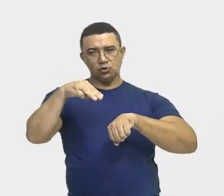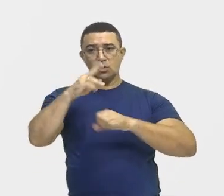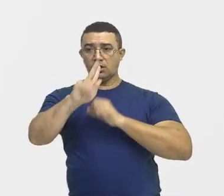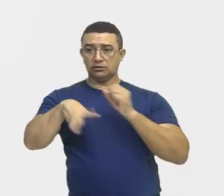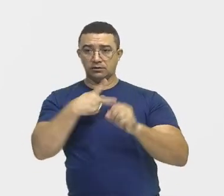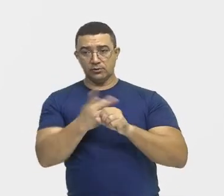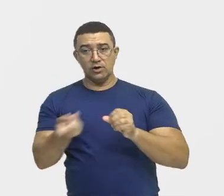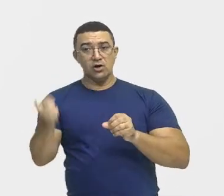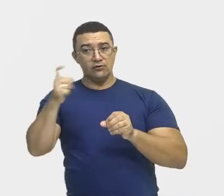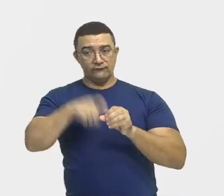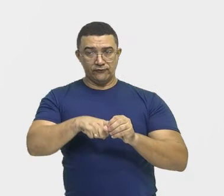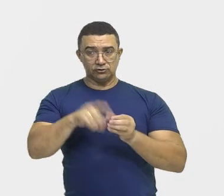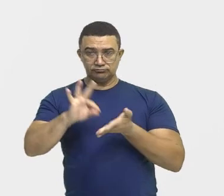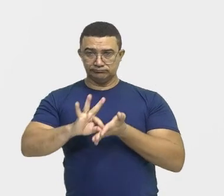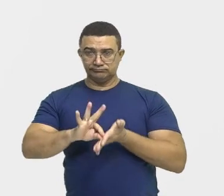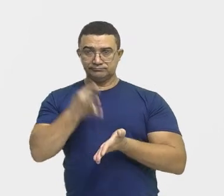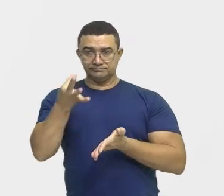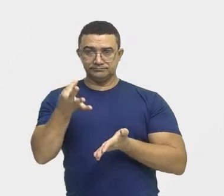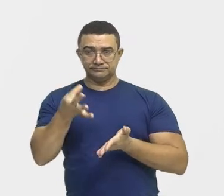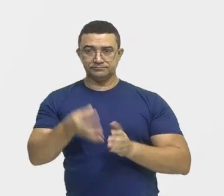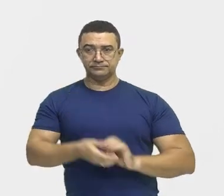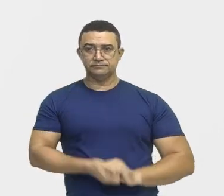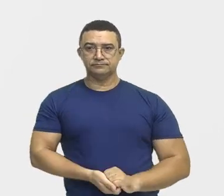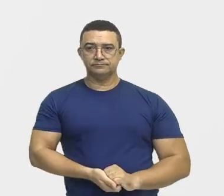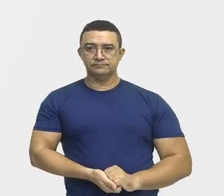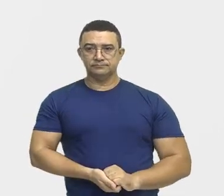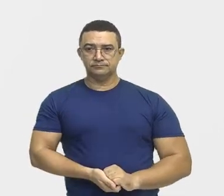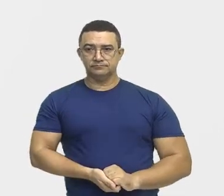nós voltamos aí com a correção da nossa DLE.